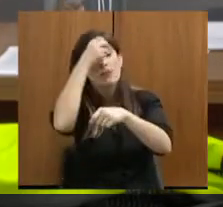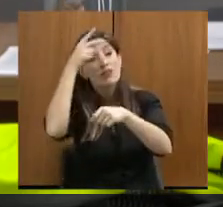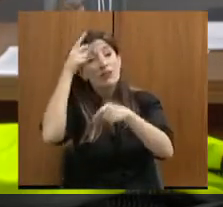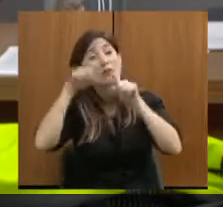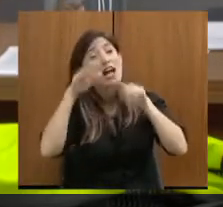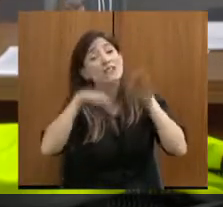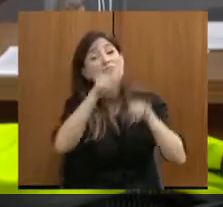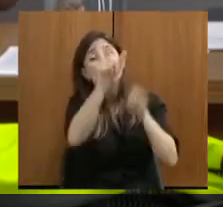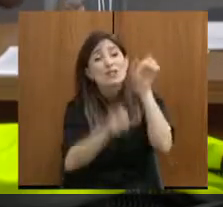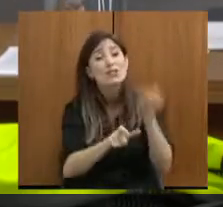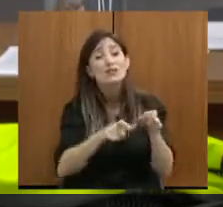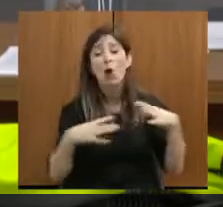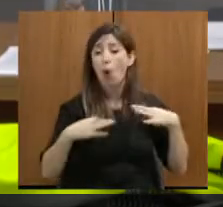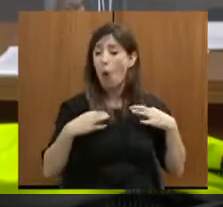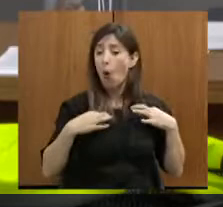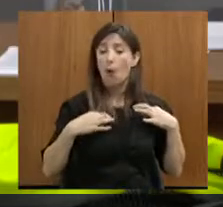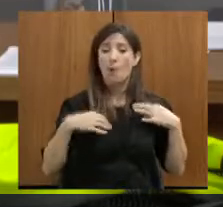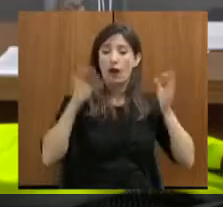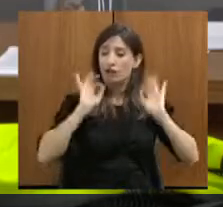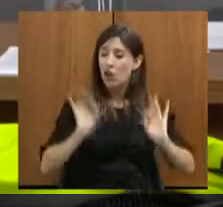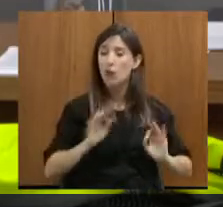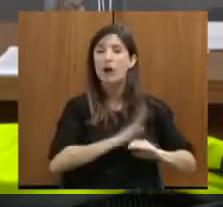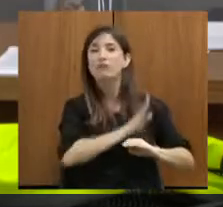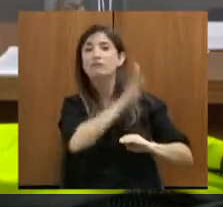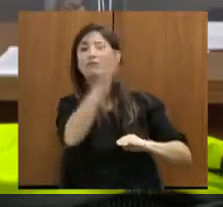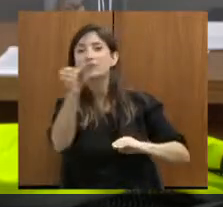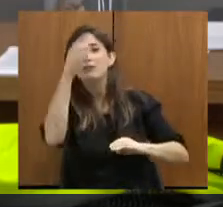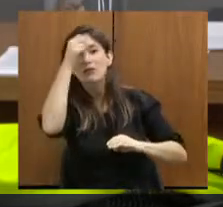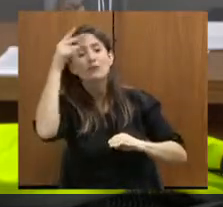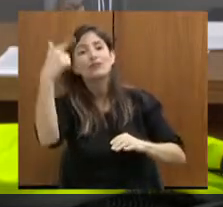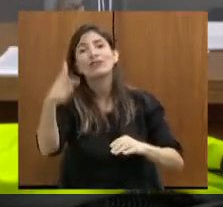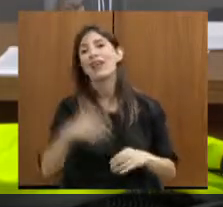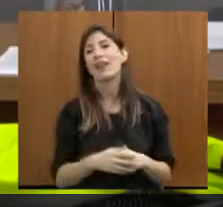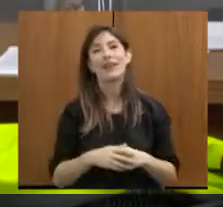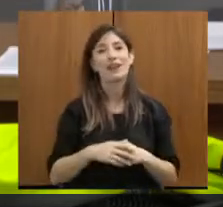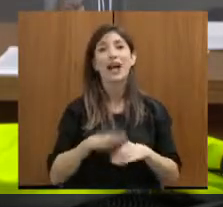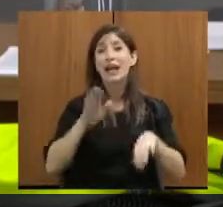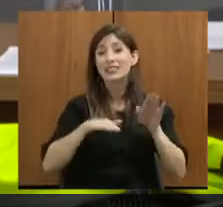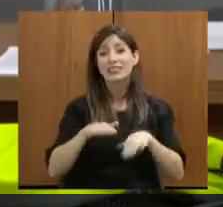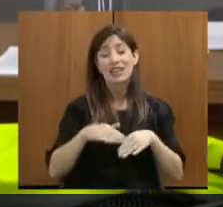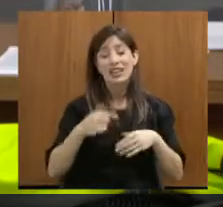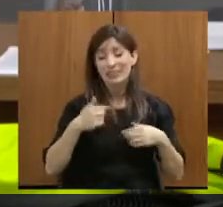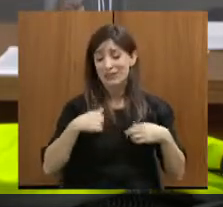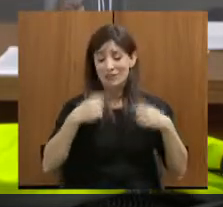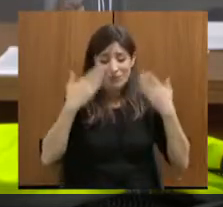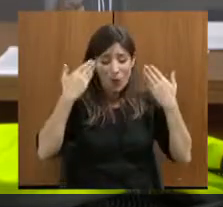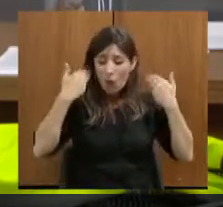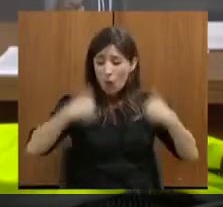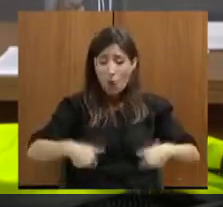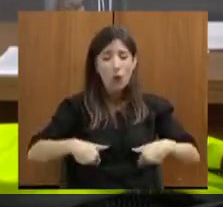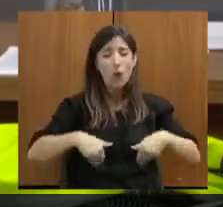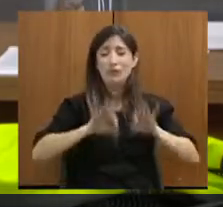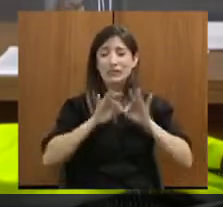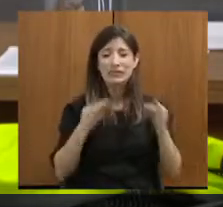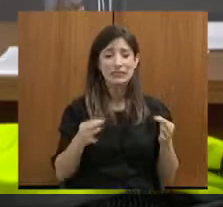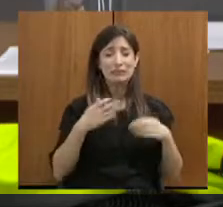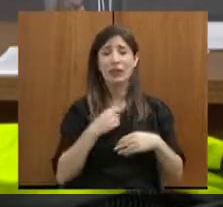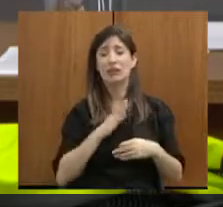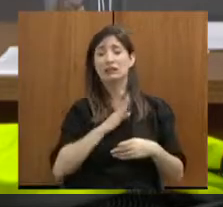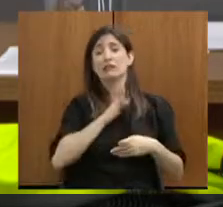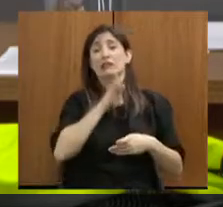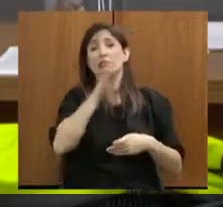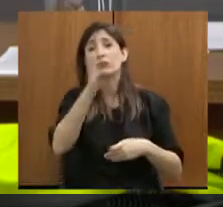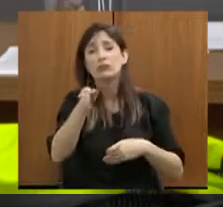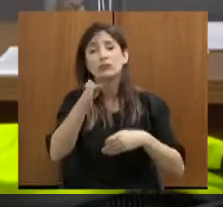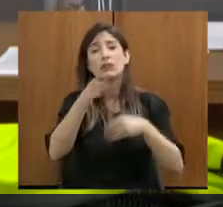chega ali fazer não vou lá e isso quando a gente não chega o povo já olhar a gente baixo assim eu falei assim é o chinelo ao pé Ao jeito é o cabelo